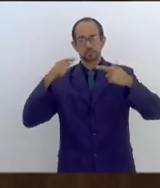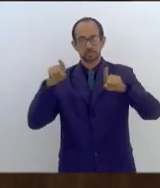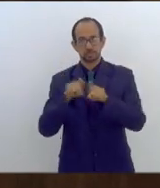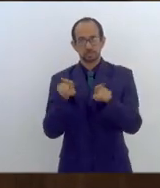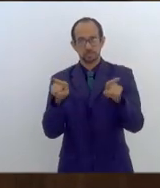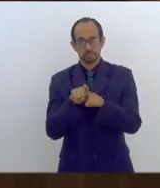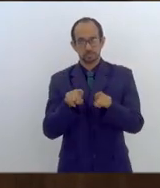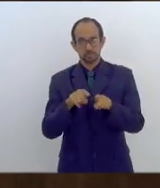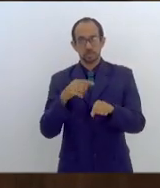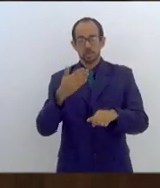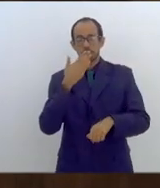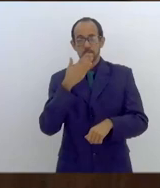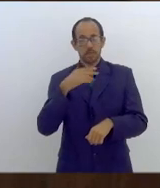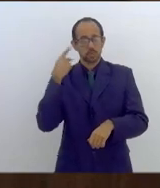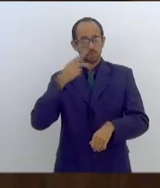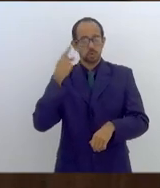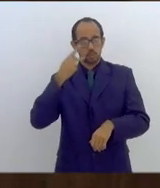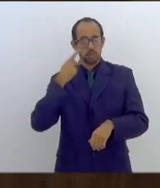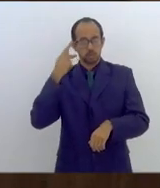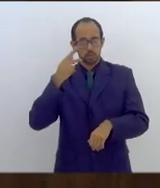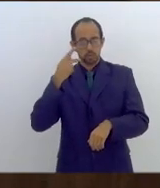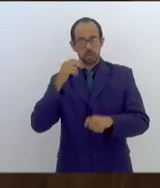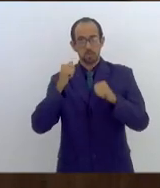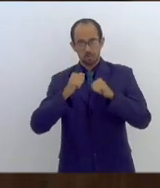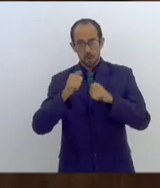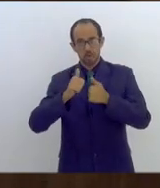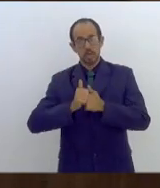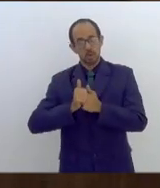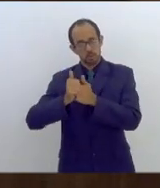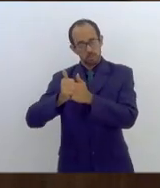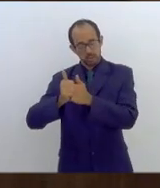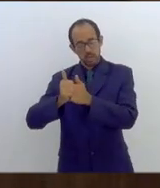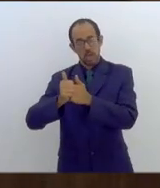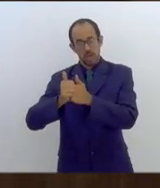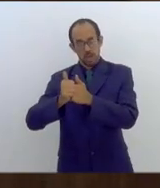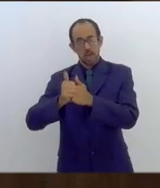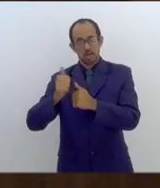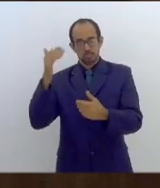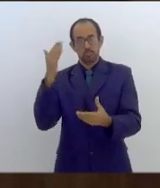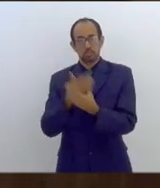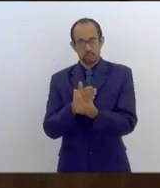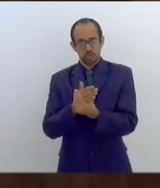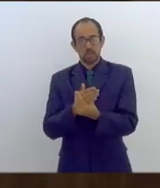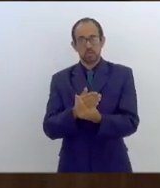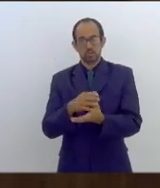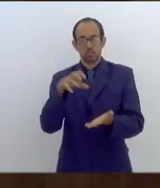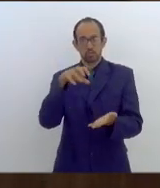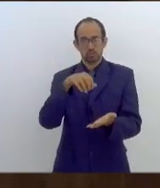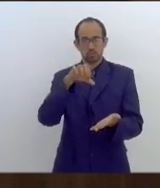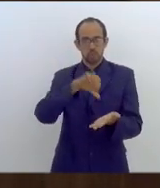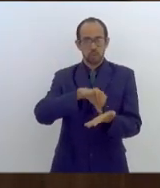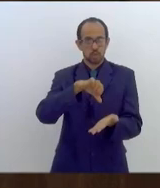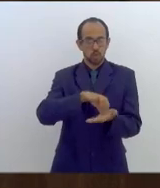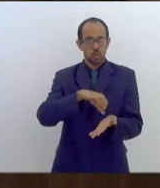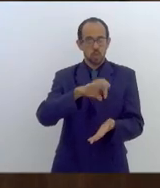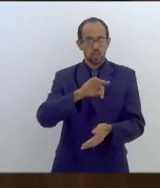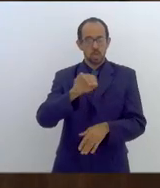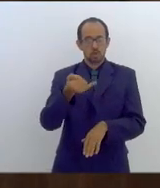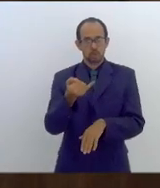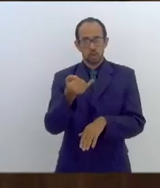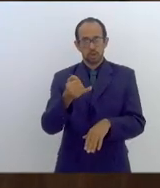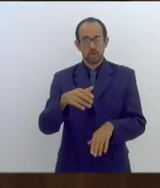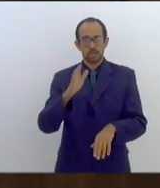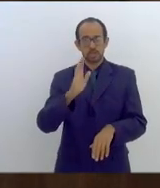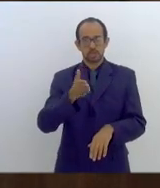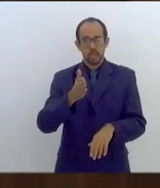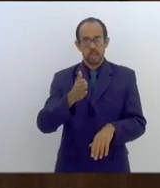a nossa Procuradoria da Casa possa pelo menos dar acompanhamento a esse processo que tramita no órgão especial do TJ, que está em vigor